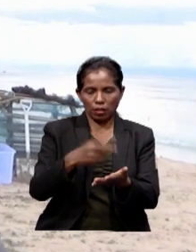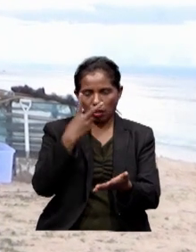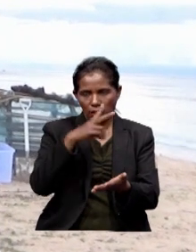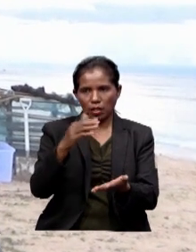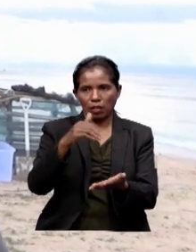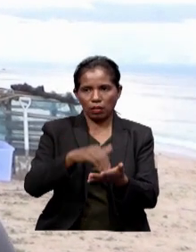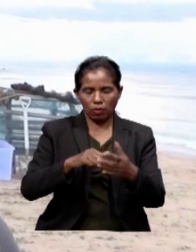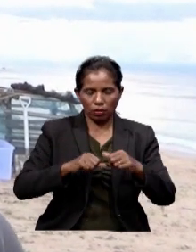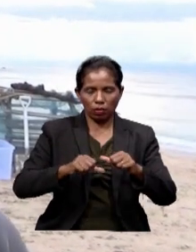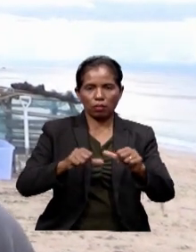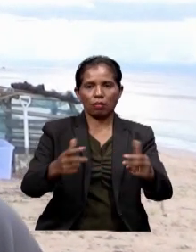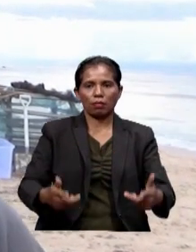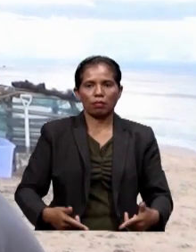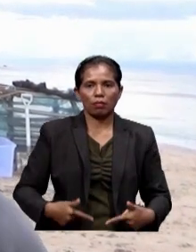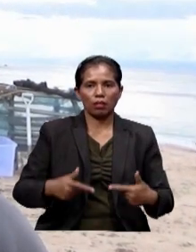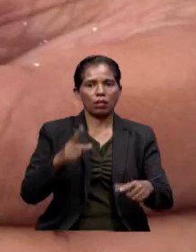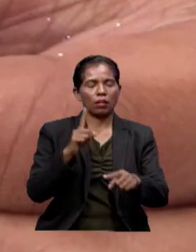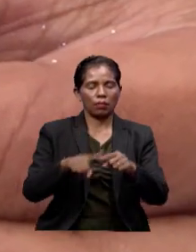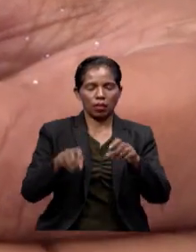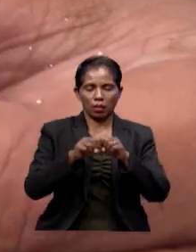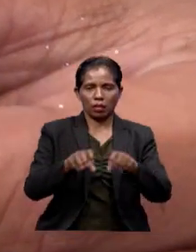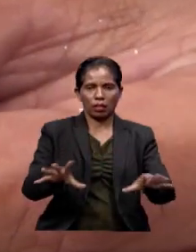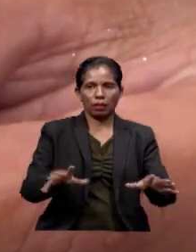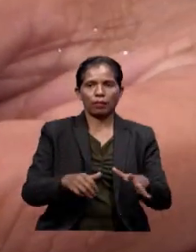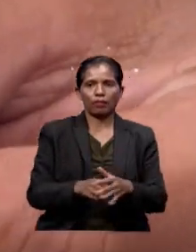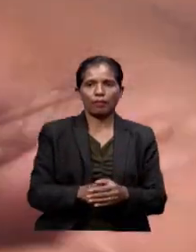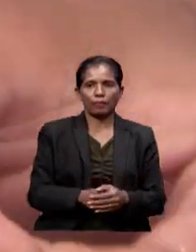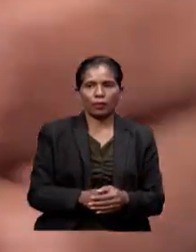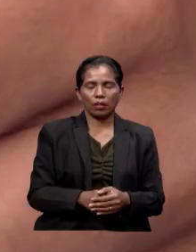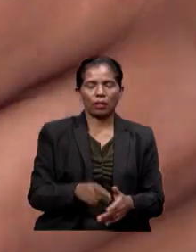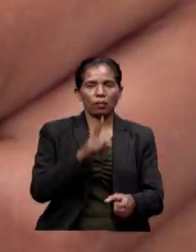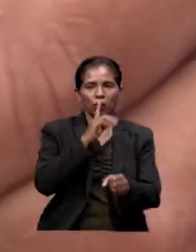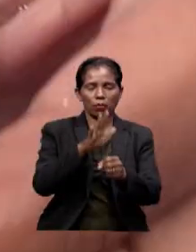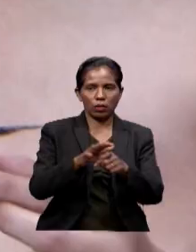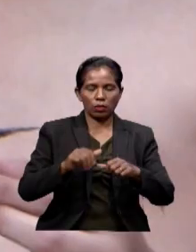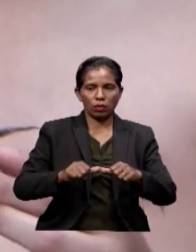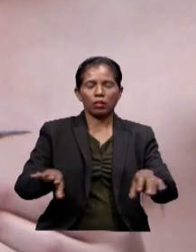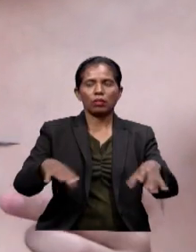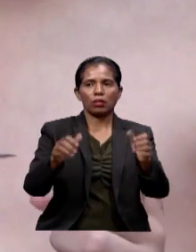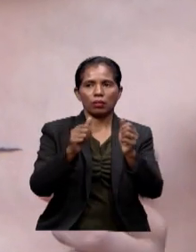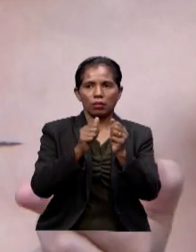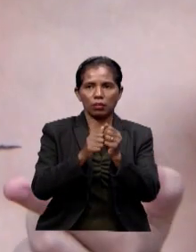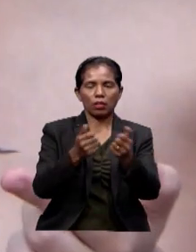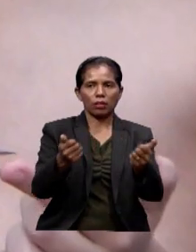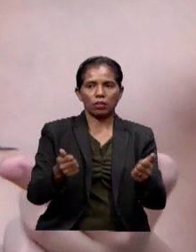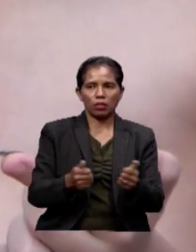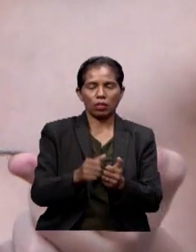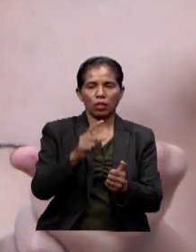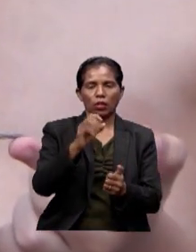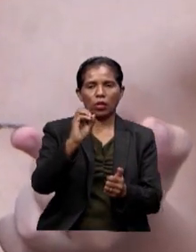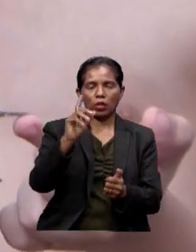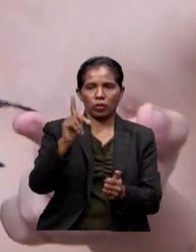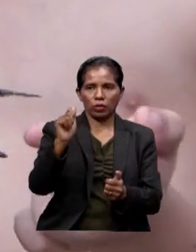sirabel continuo moris label lakon. A autoridade local se promete se continua serviço a mútuo com a Associação Tocar, onde bem lhe